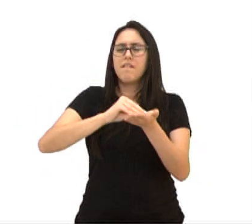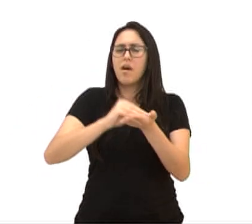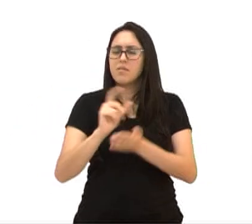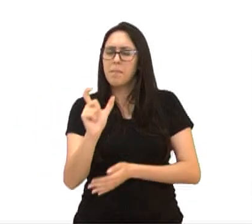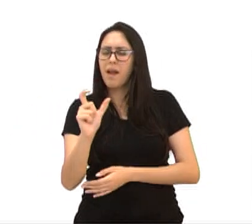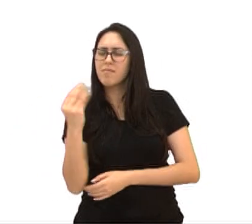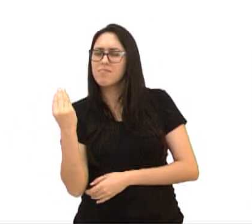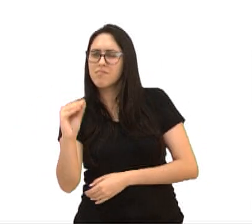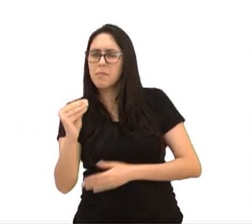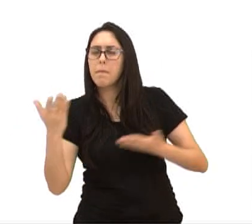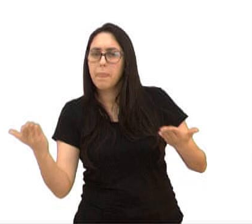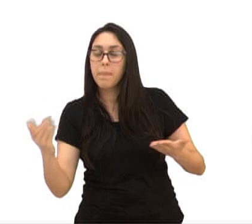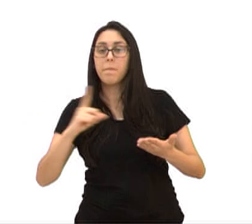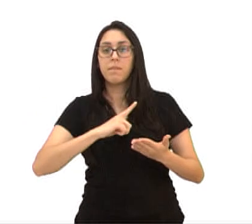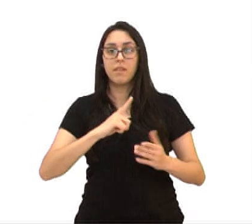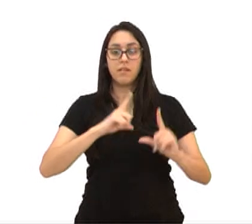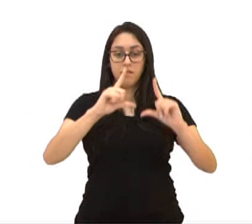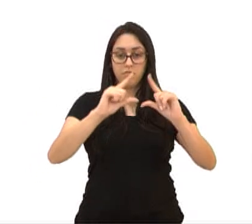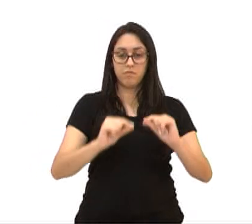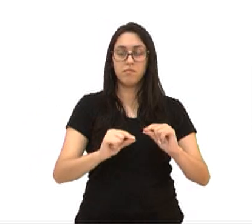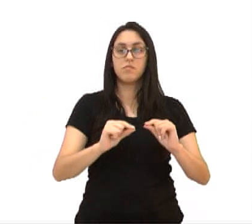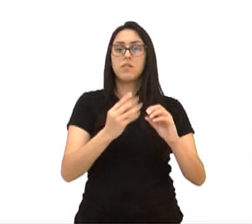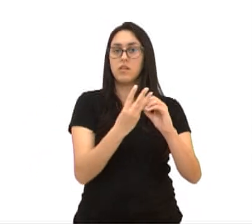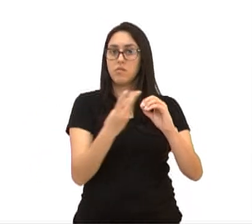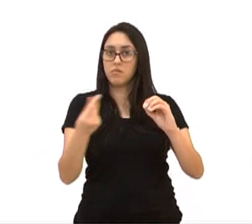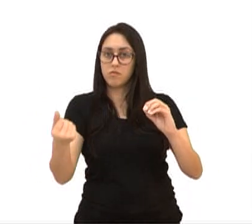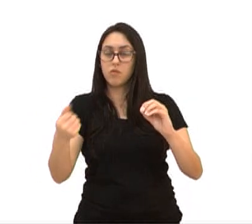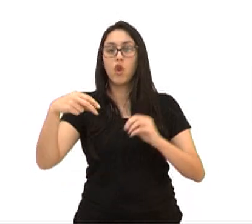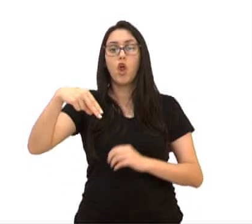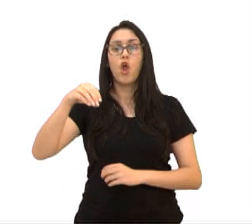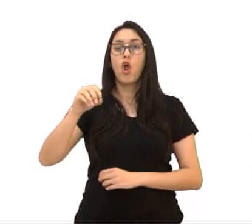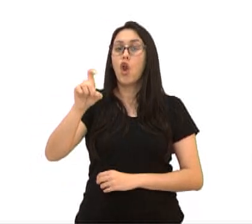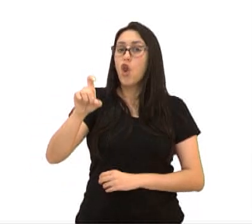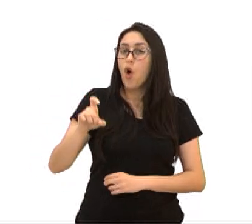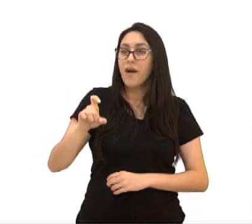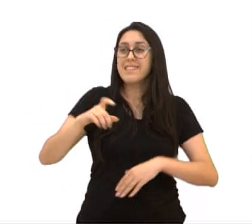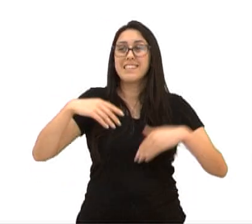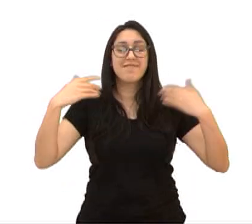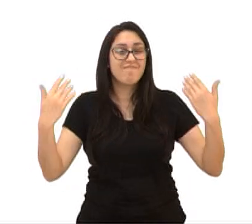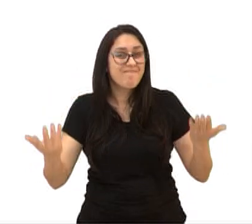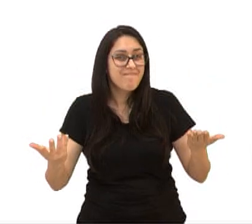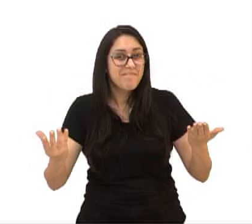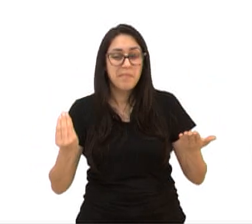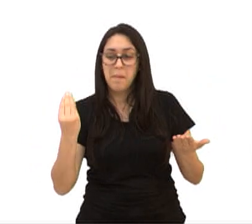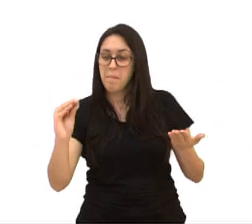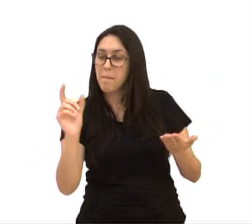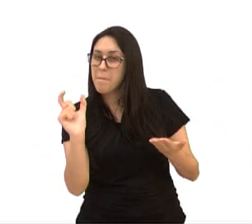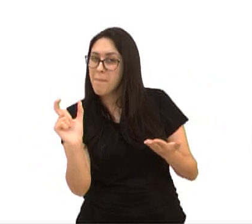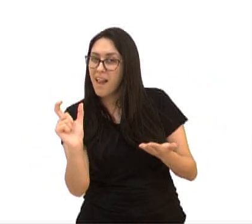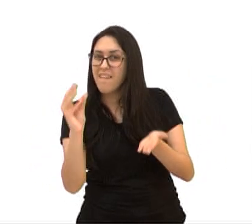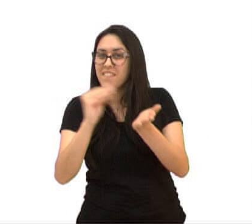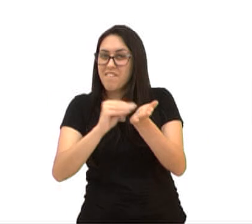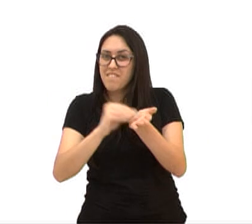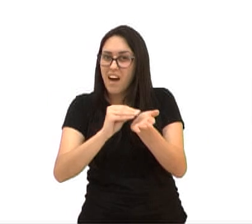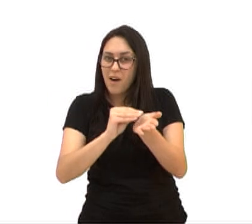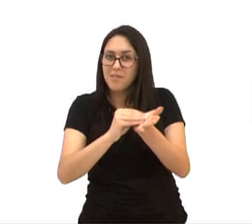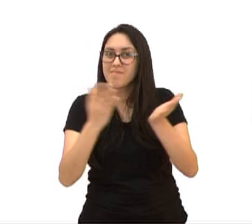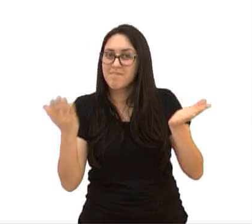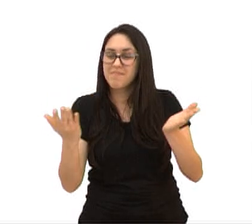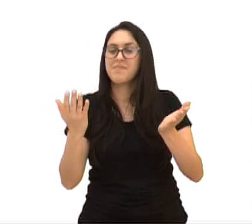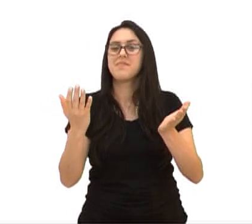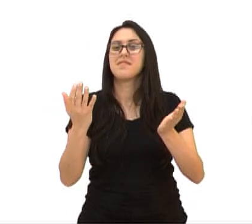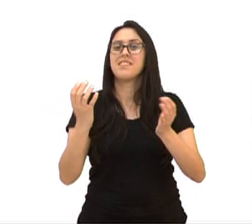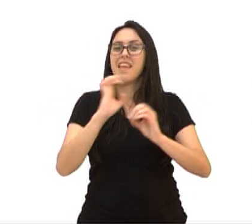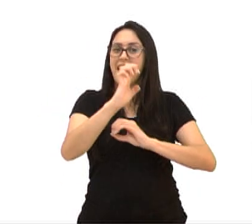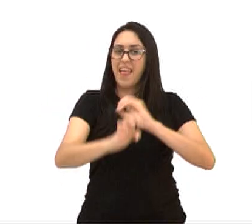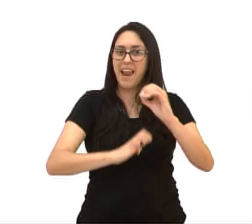elétrons. O agente redutor sofre oxidação, seu NOx é uma lacuna ali, então você completa, e elétrons.